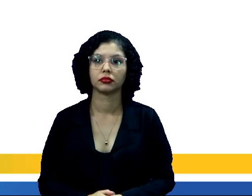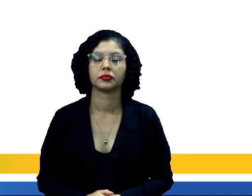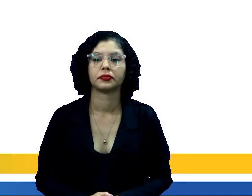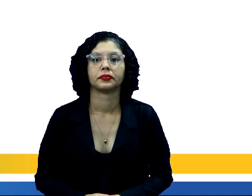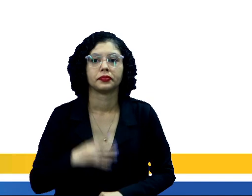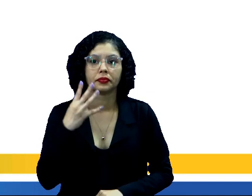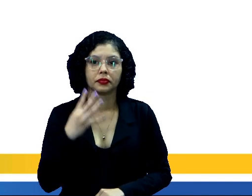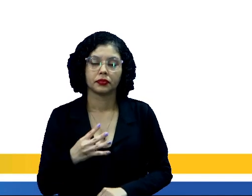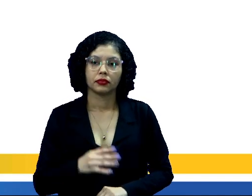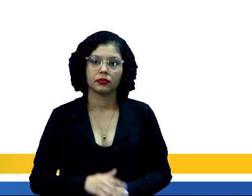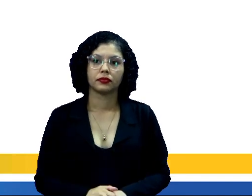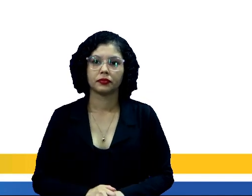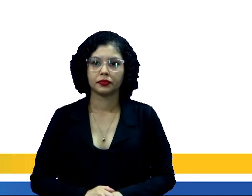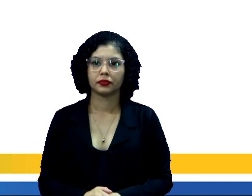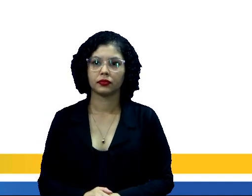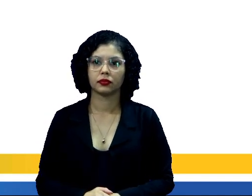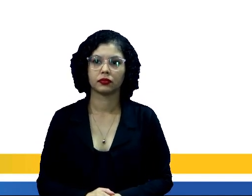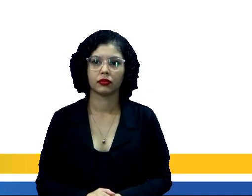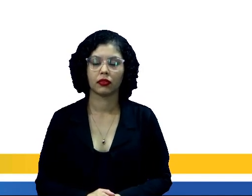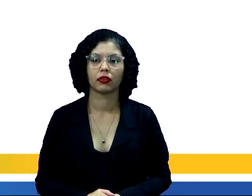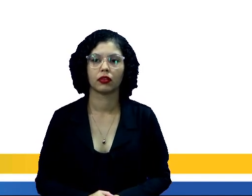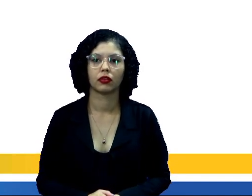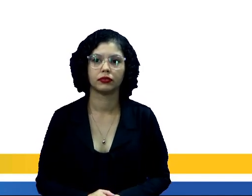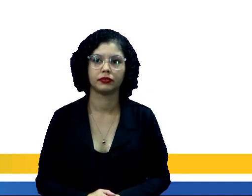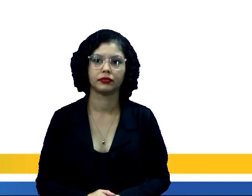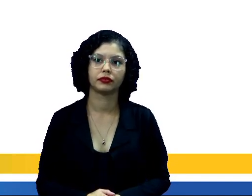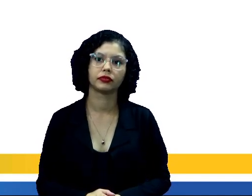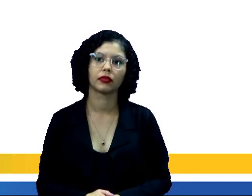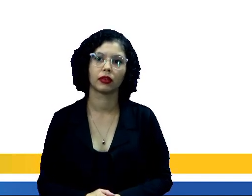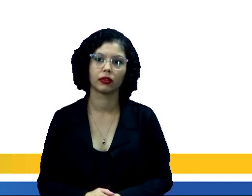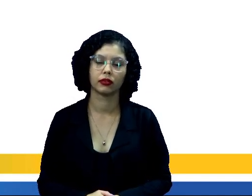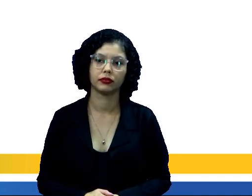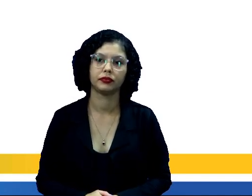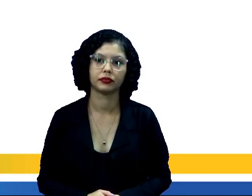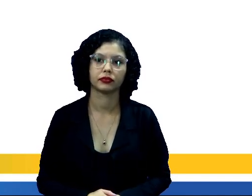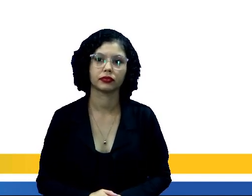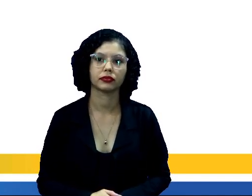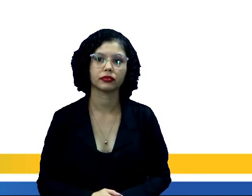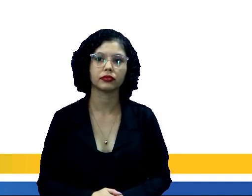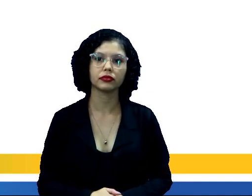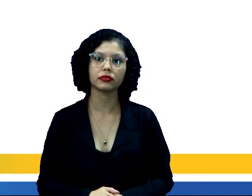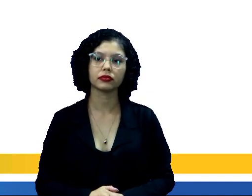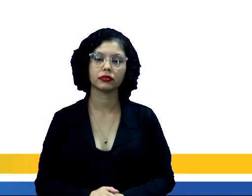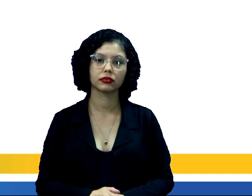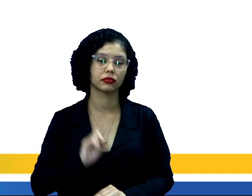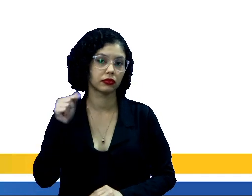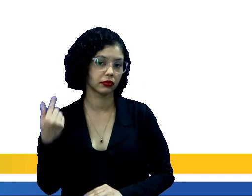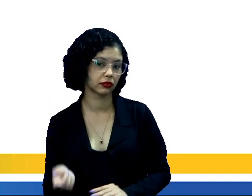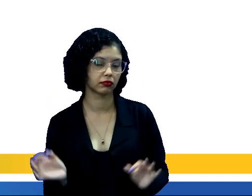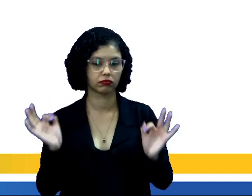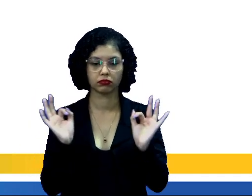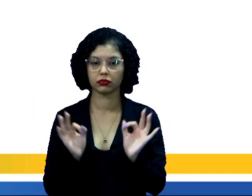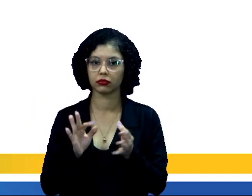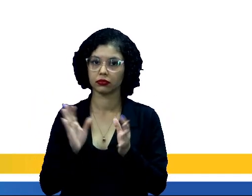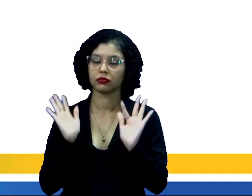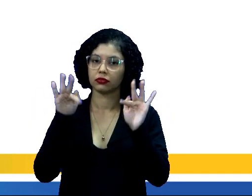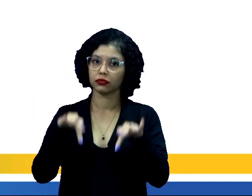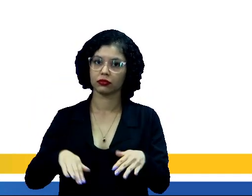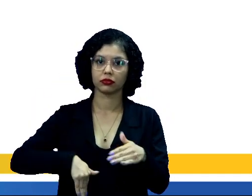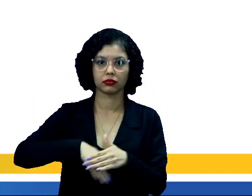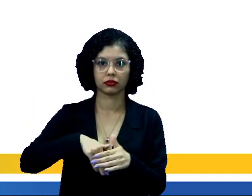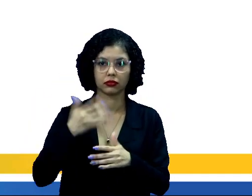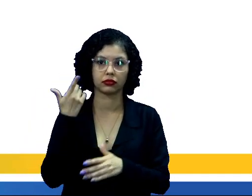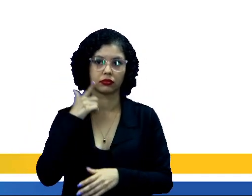Na número 4, After they won the game, they shouted, Hooray! Depois que eles terminaram o jogo, que